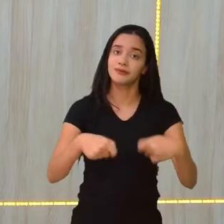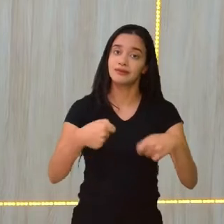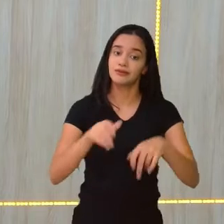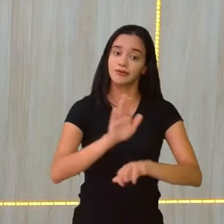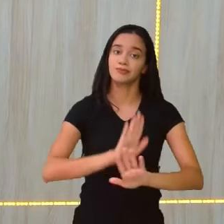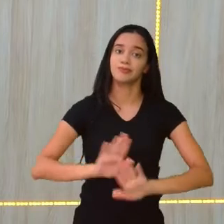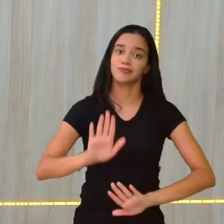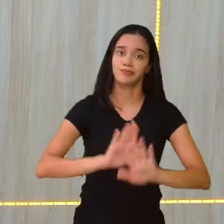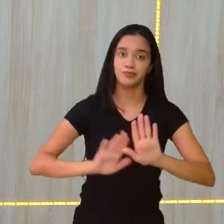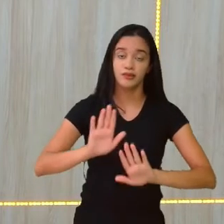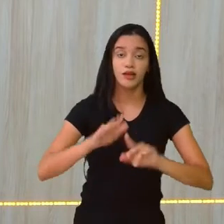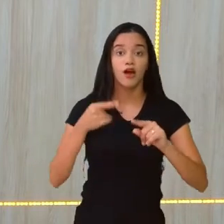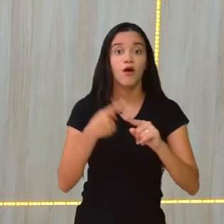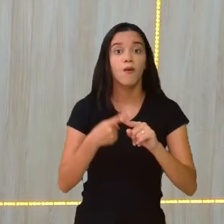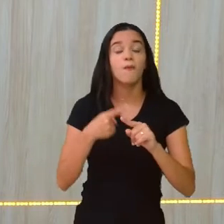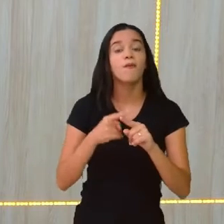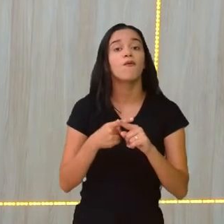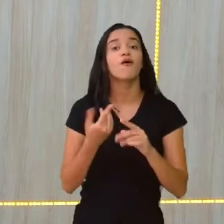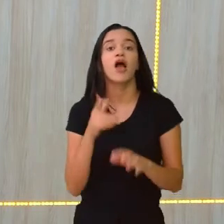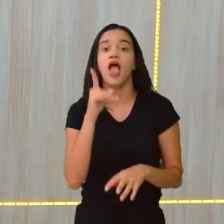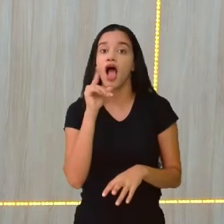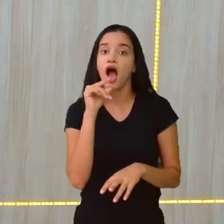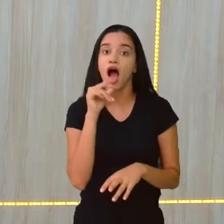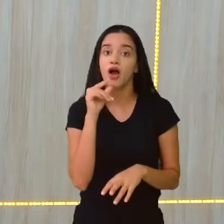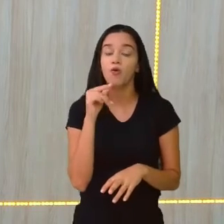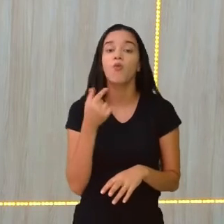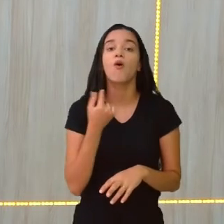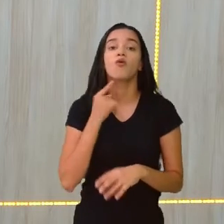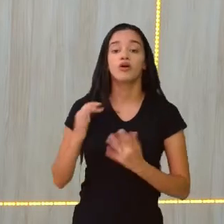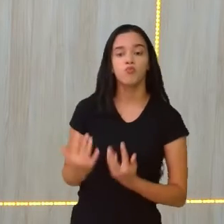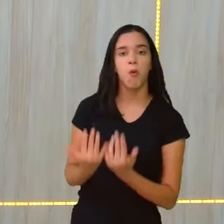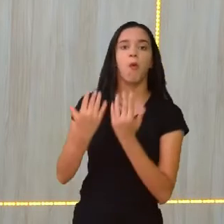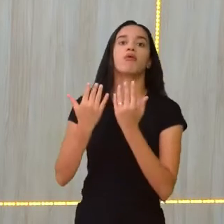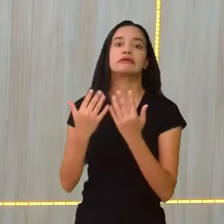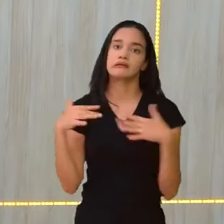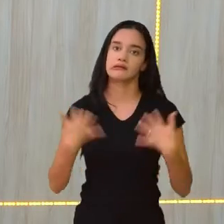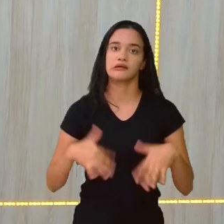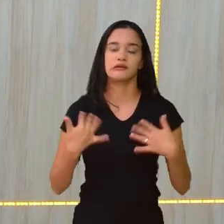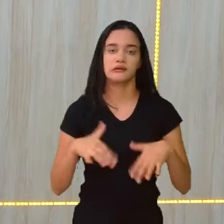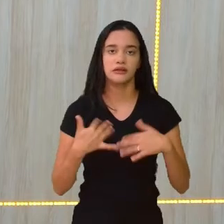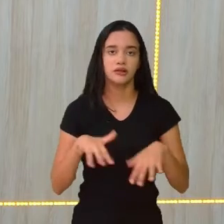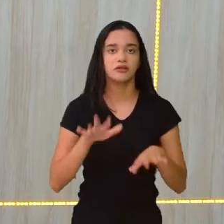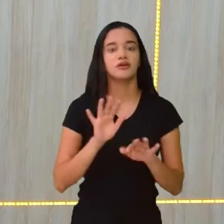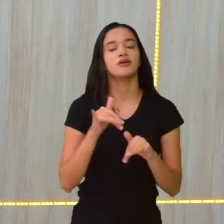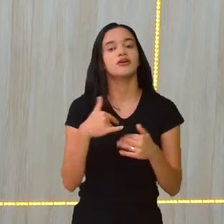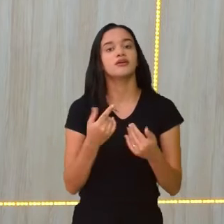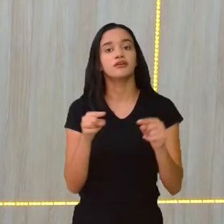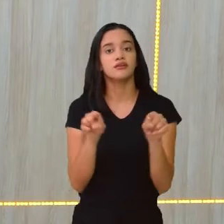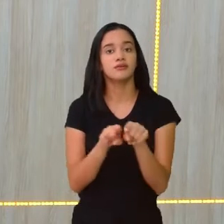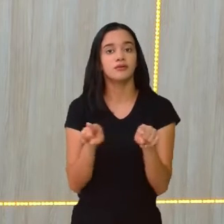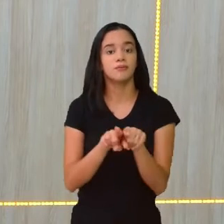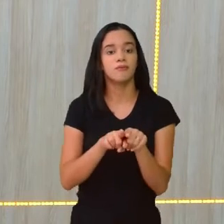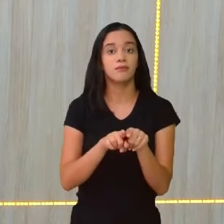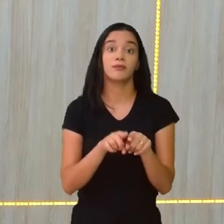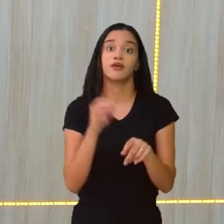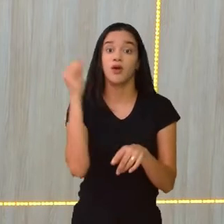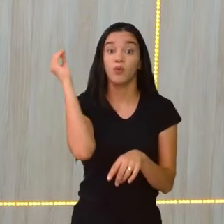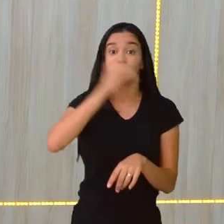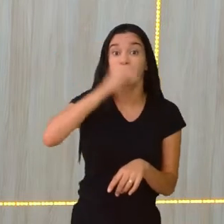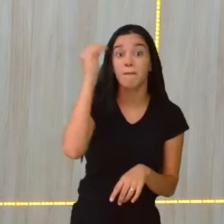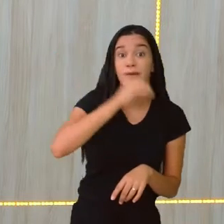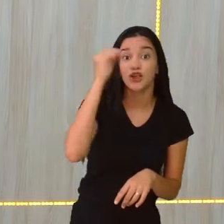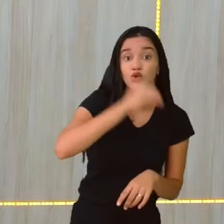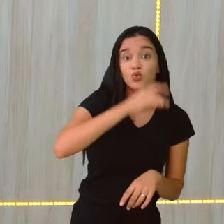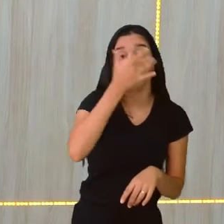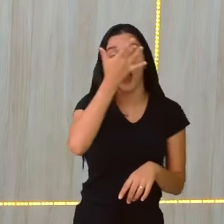águas hoje estão bastante poluídas, né? Então, isso afeta toda uma população, a população ribeirinha que vive nas